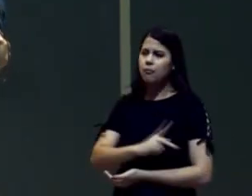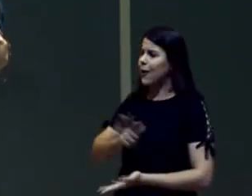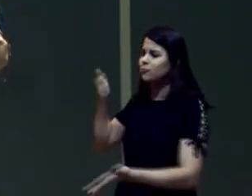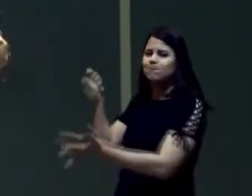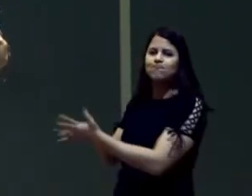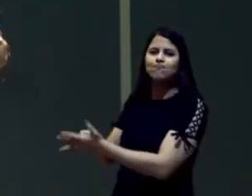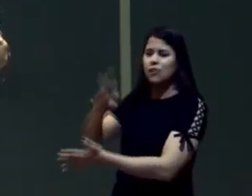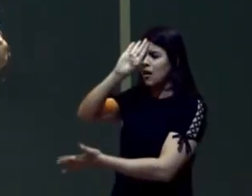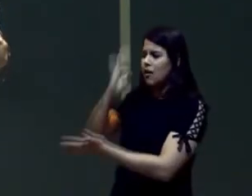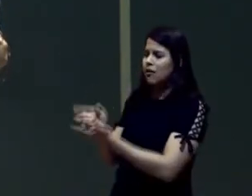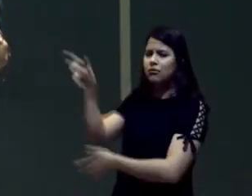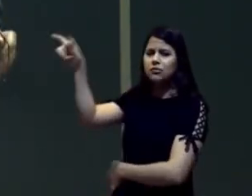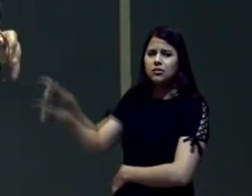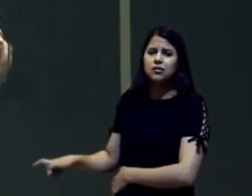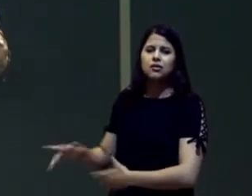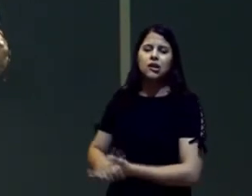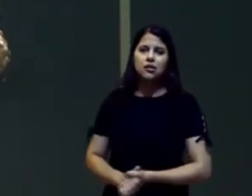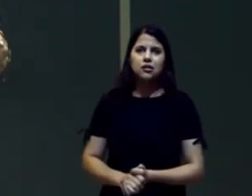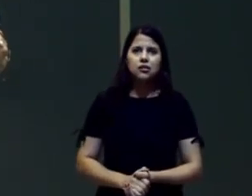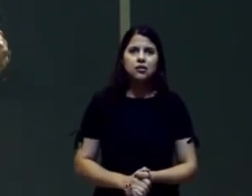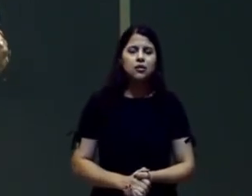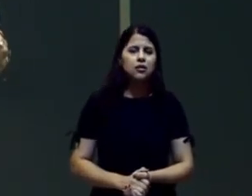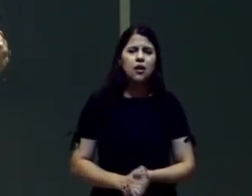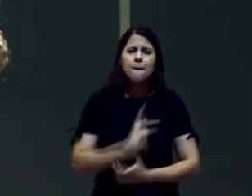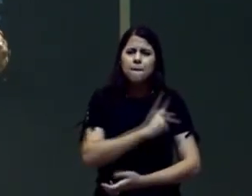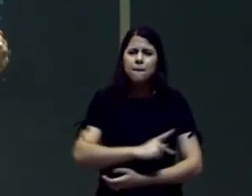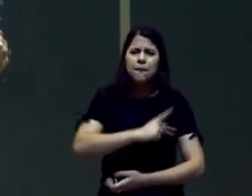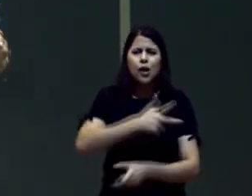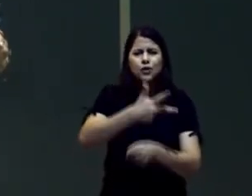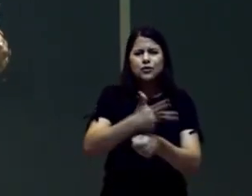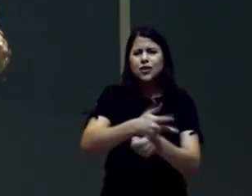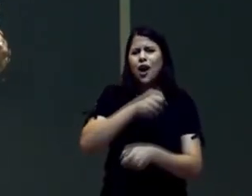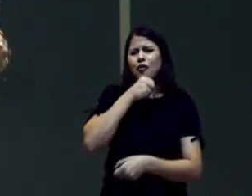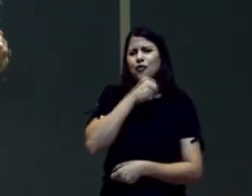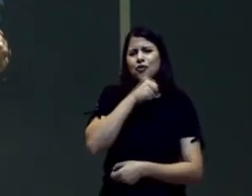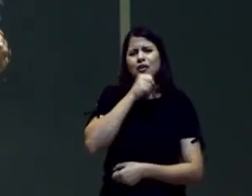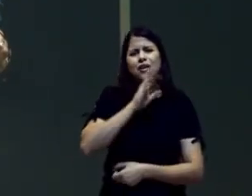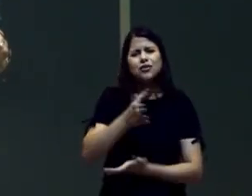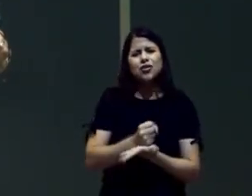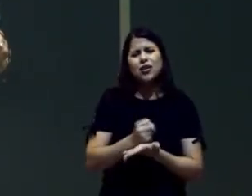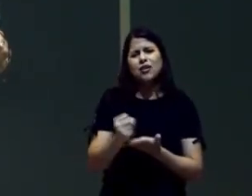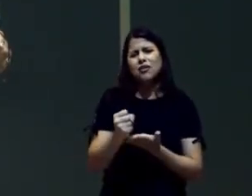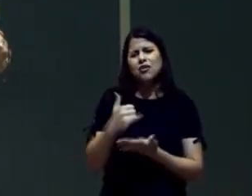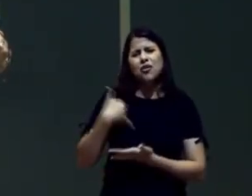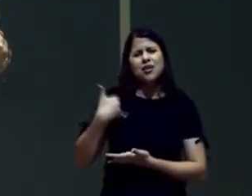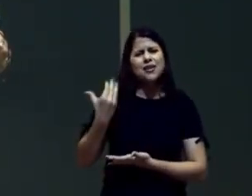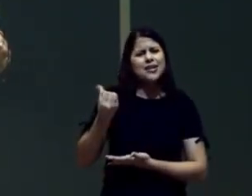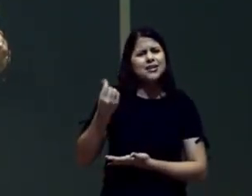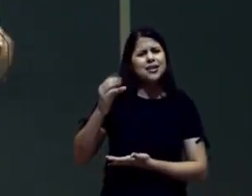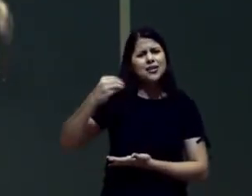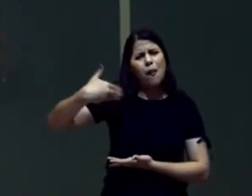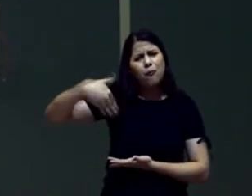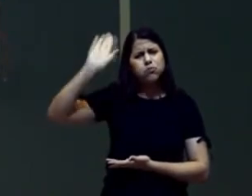fichas. E esse Paulo aqui, irmã Sara, já está velho. Esse Paulo aqui já passou dos 60. Mas não era